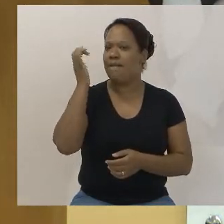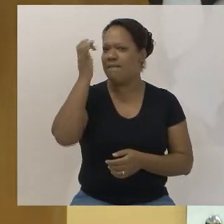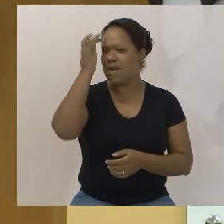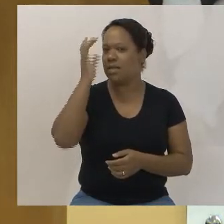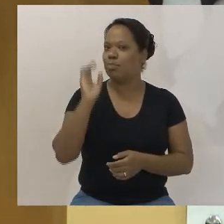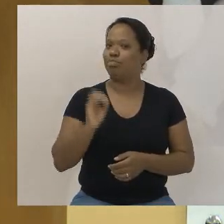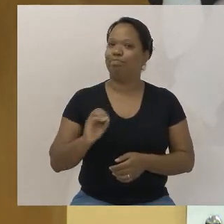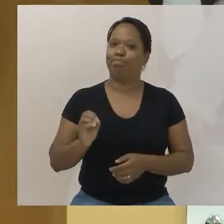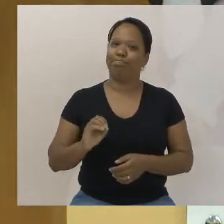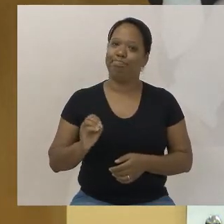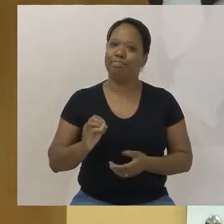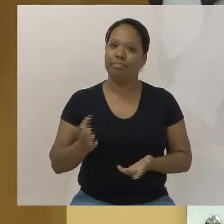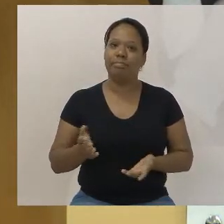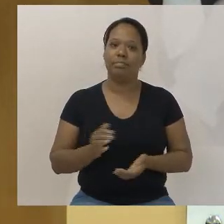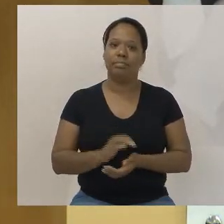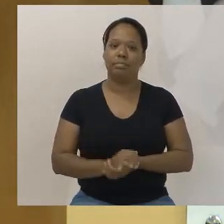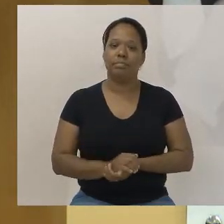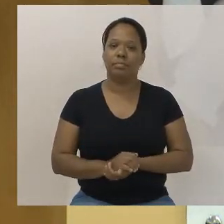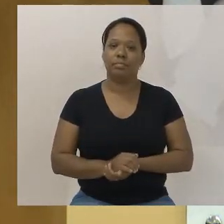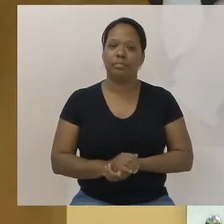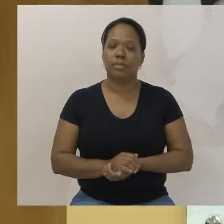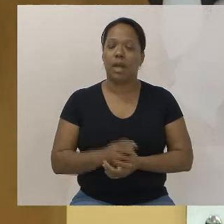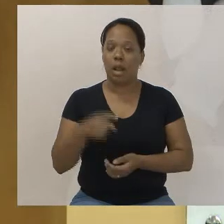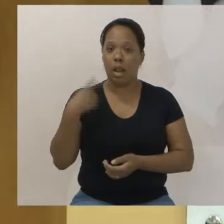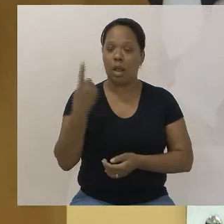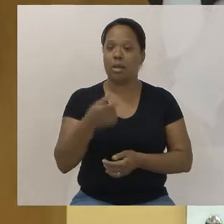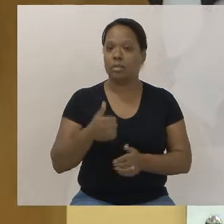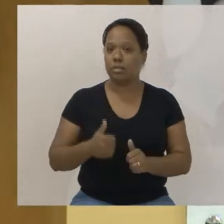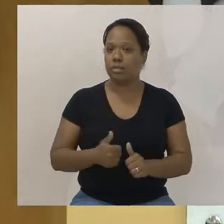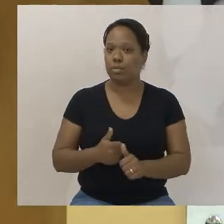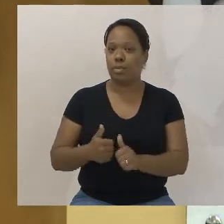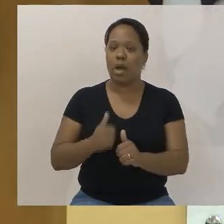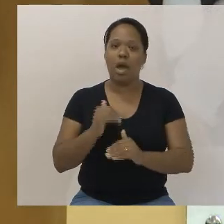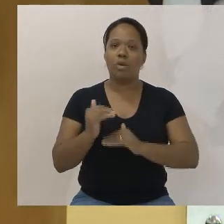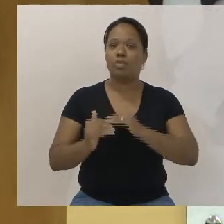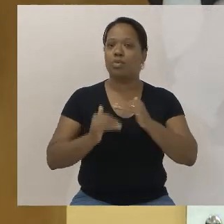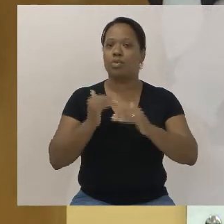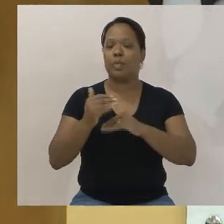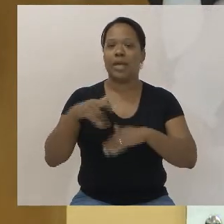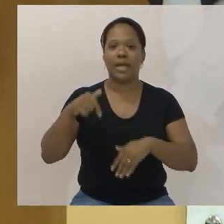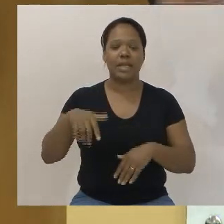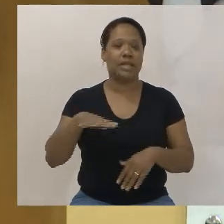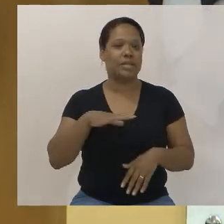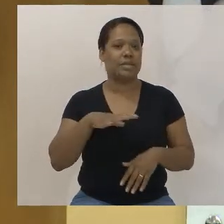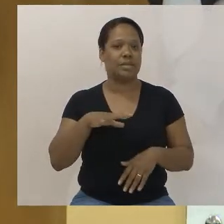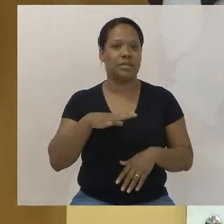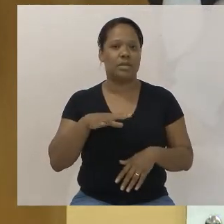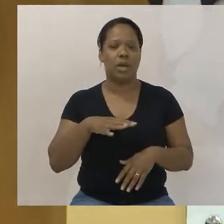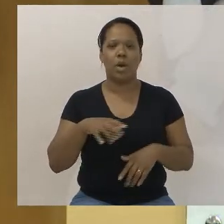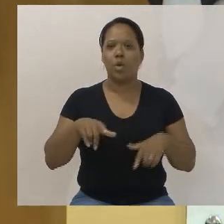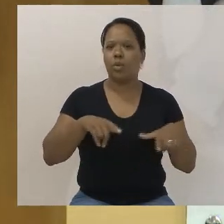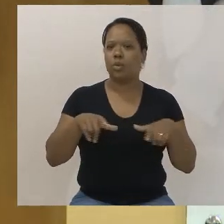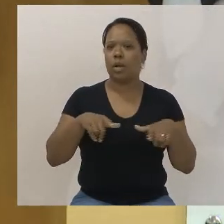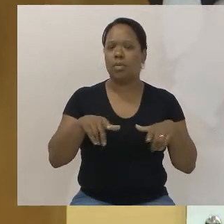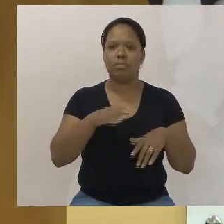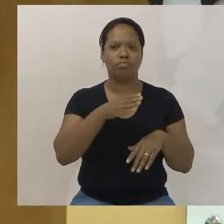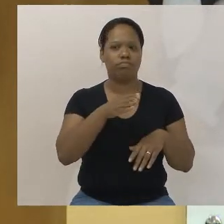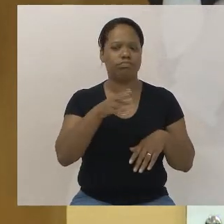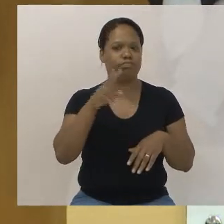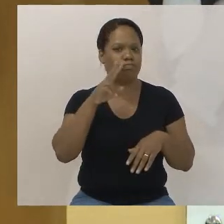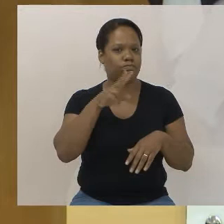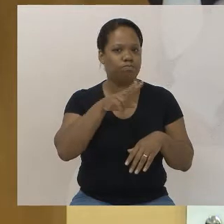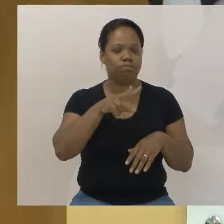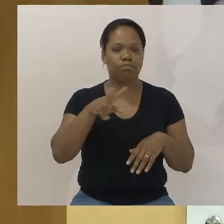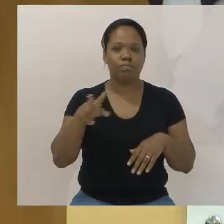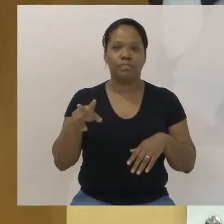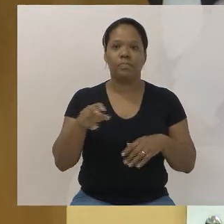fácil a gente acompanha o desenvolvimento da cidade acompanha todo o trabalho e